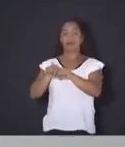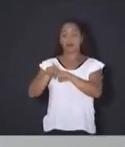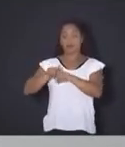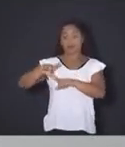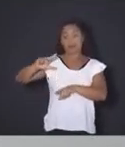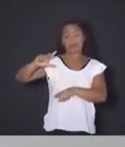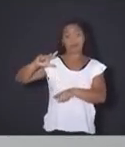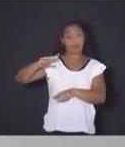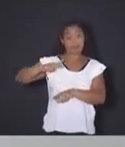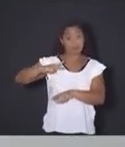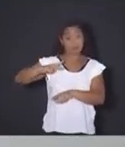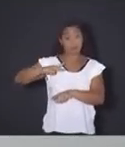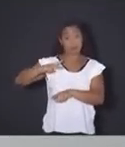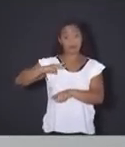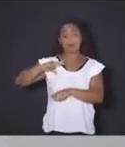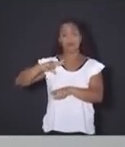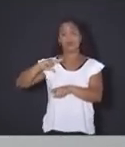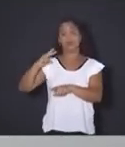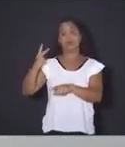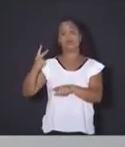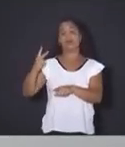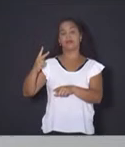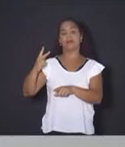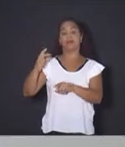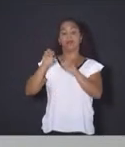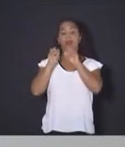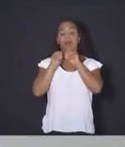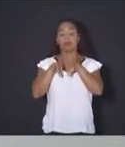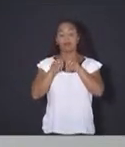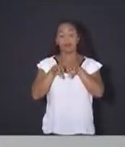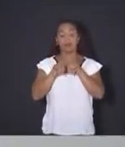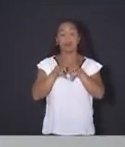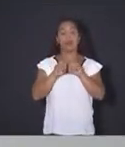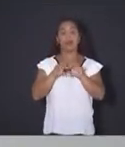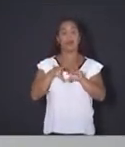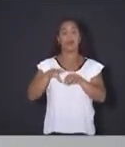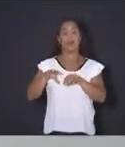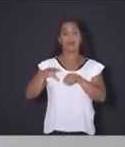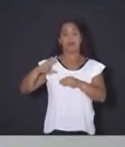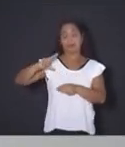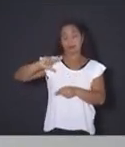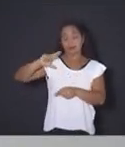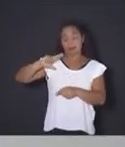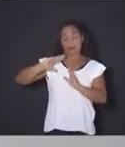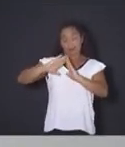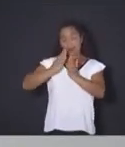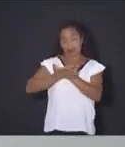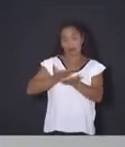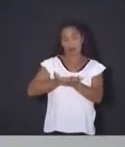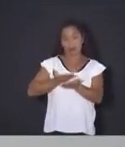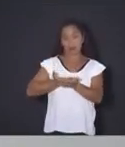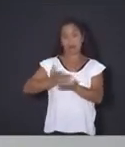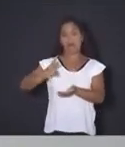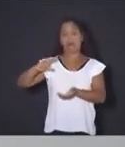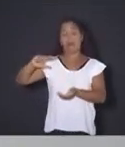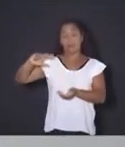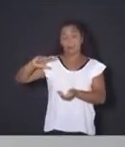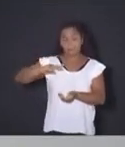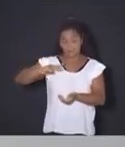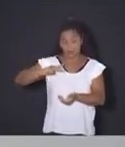na gestão das escolas ampliando a participação privada na